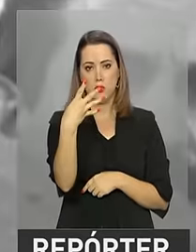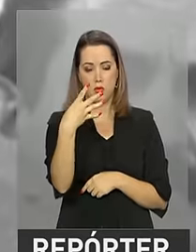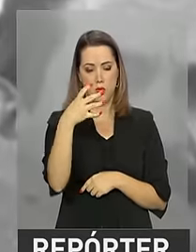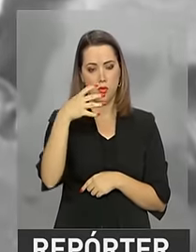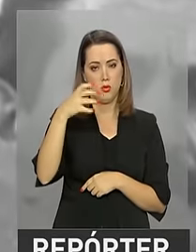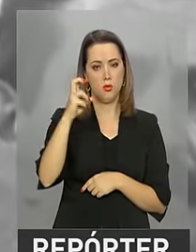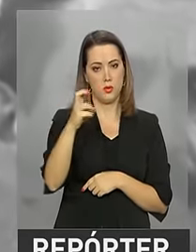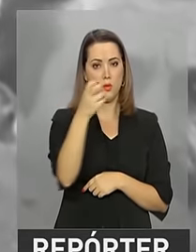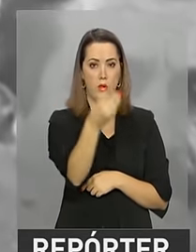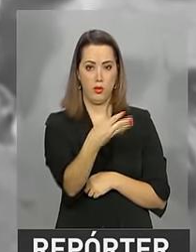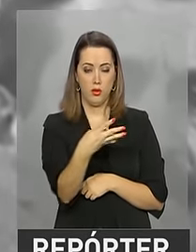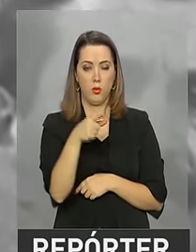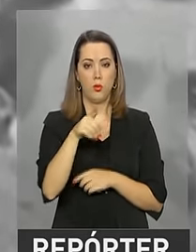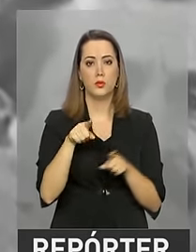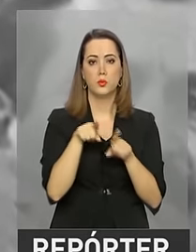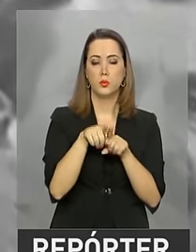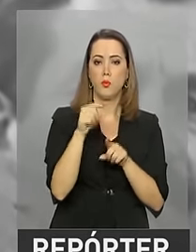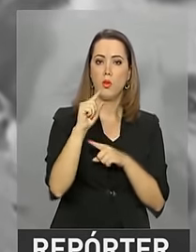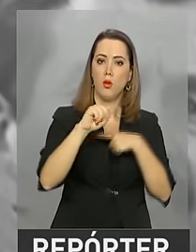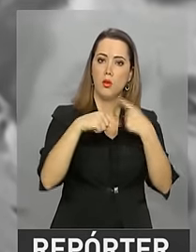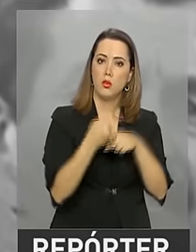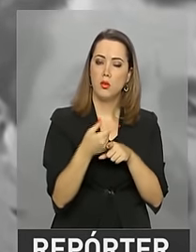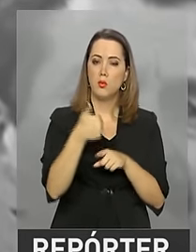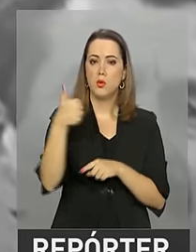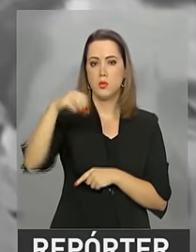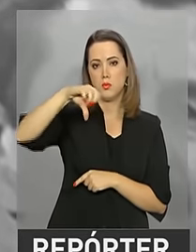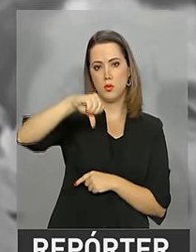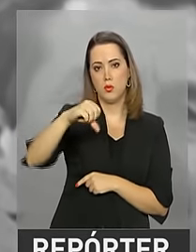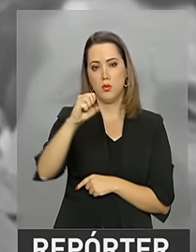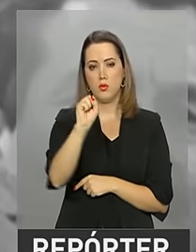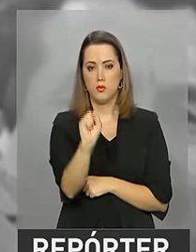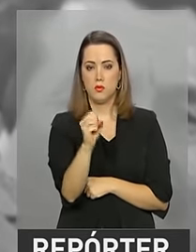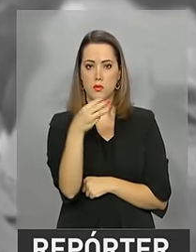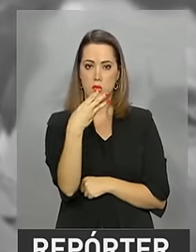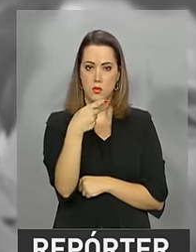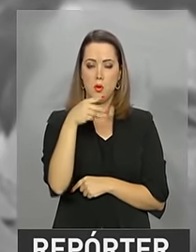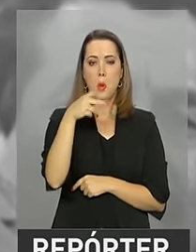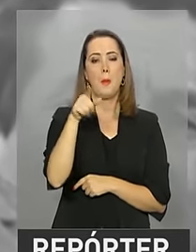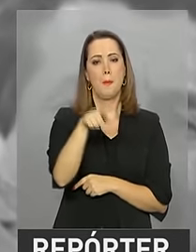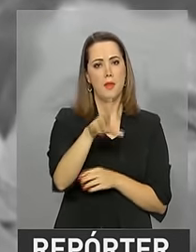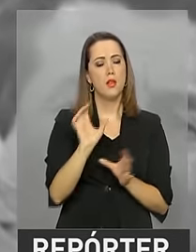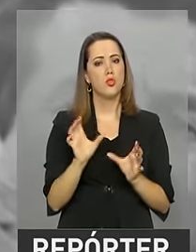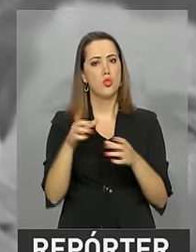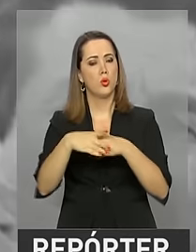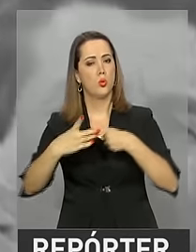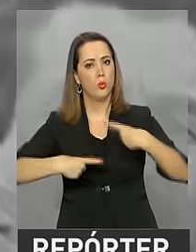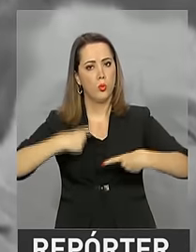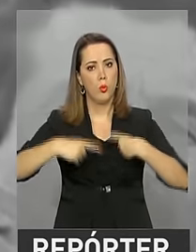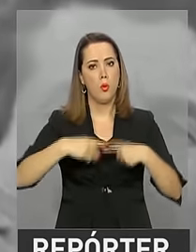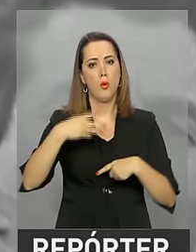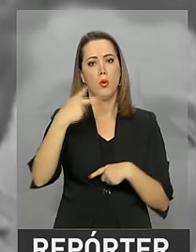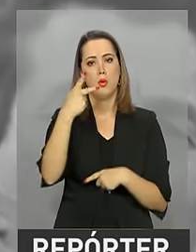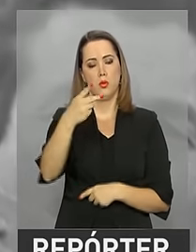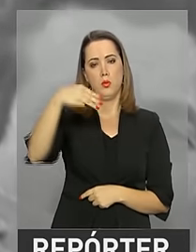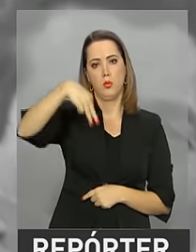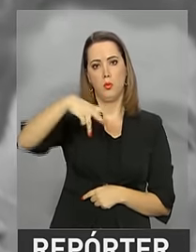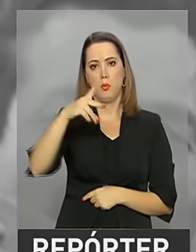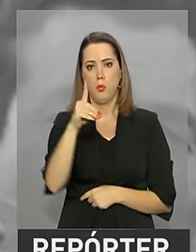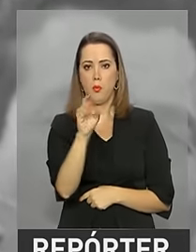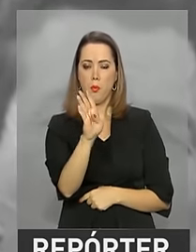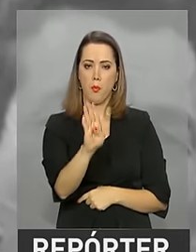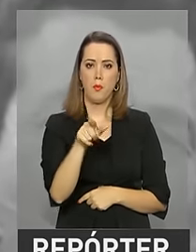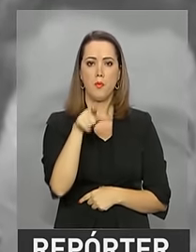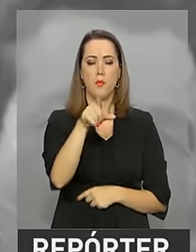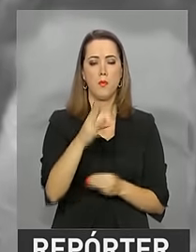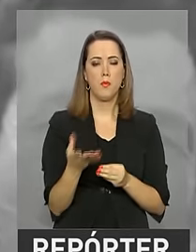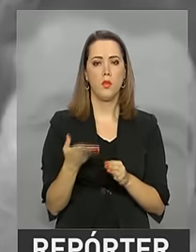governo de Ademar de Barros em 1983 já filiado ao PMDB se tornou procurador-geral do Estado a convite do